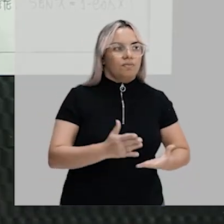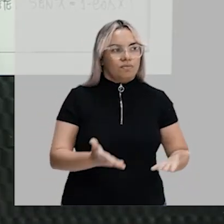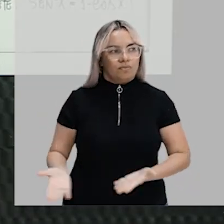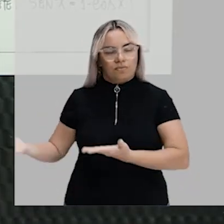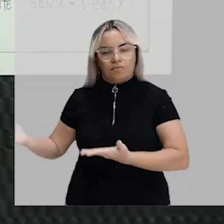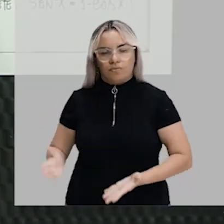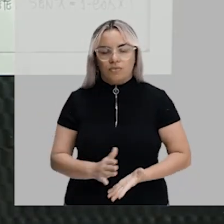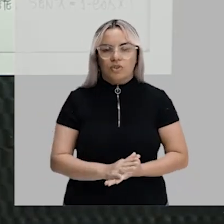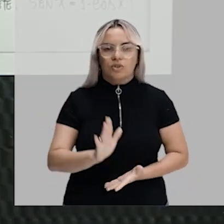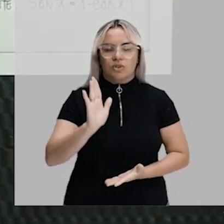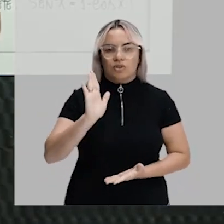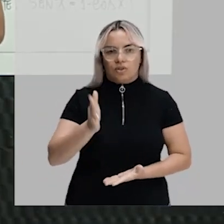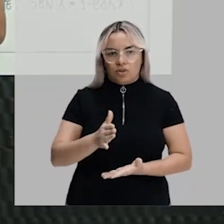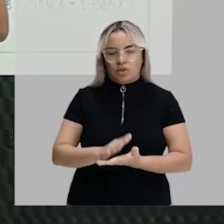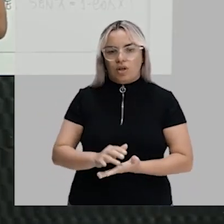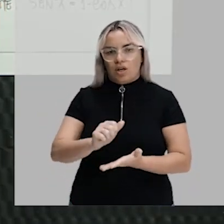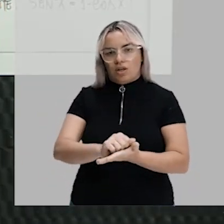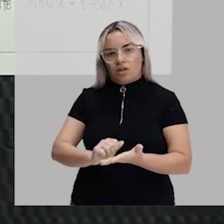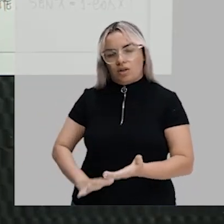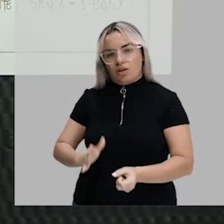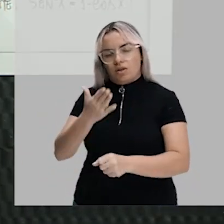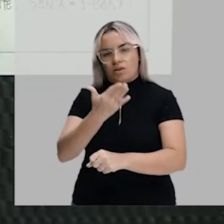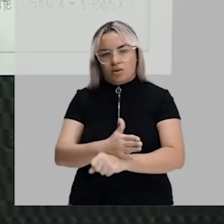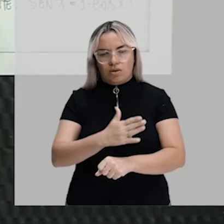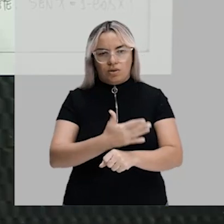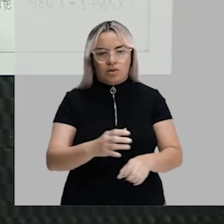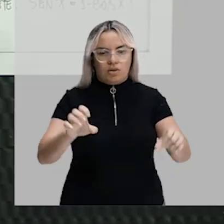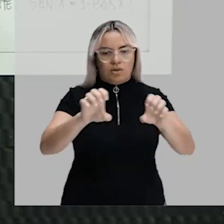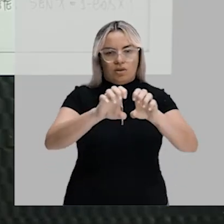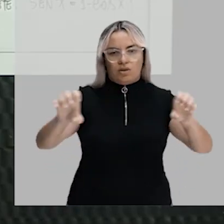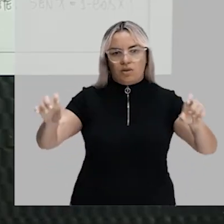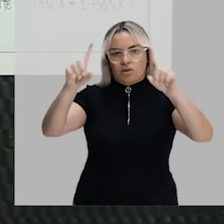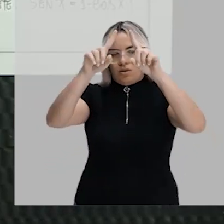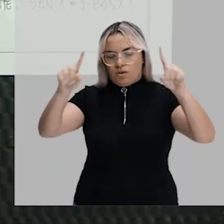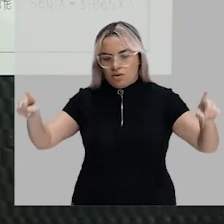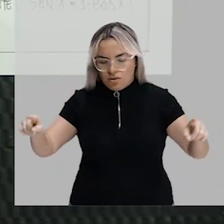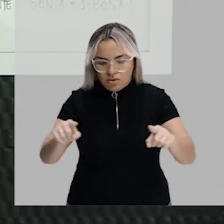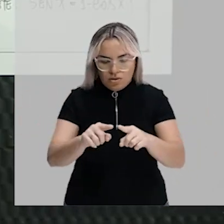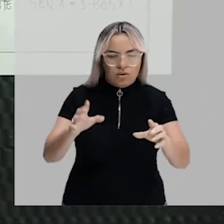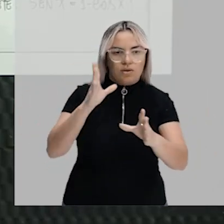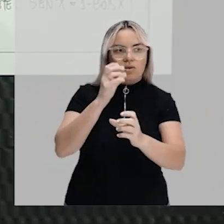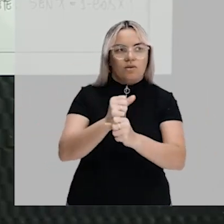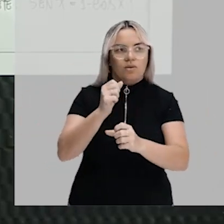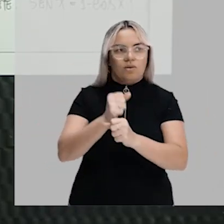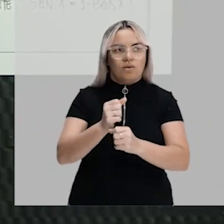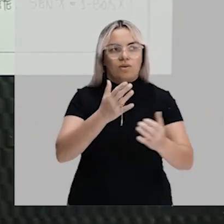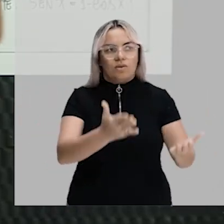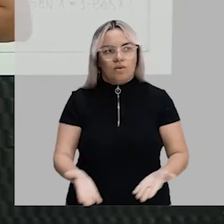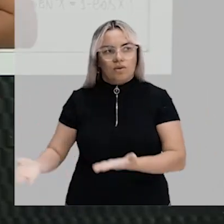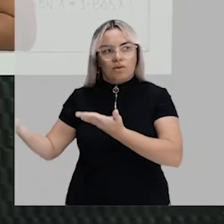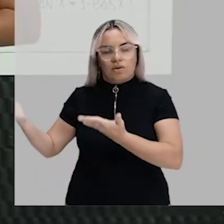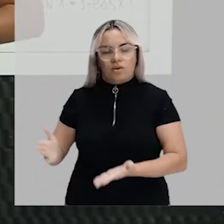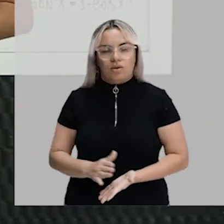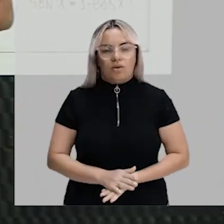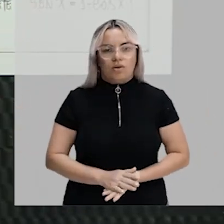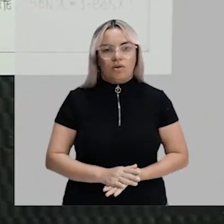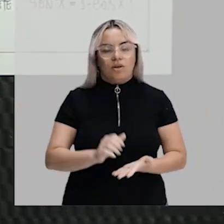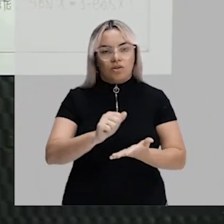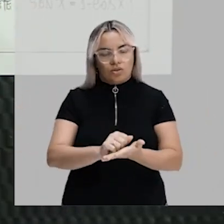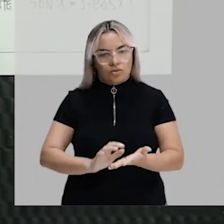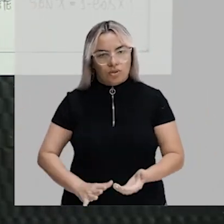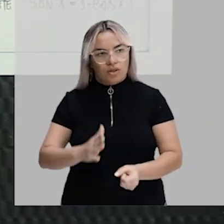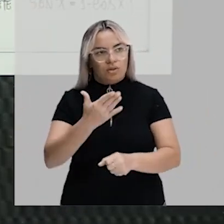resolver aqui algumas questões envolvendo equações trigonométricas equações trigonométricas exercícios comentados parte